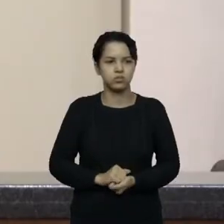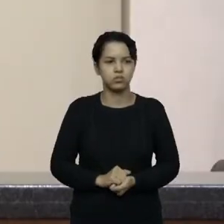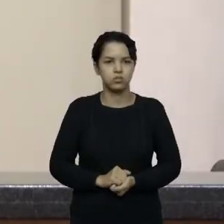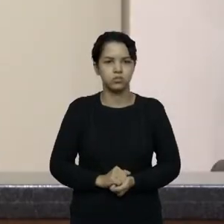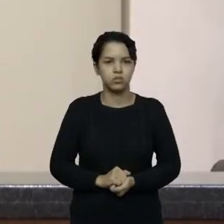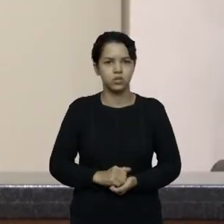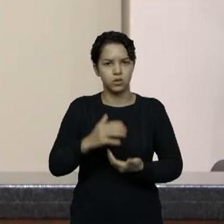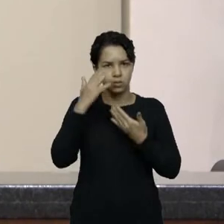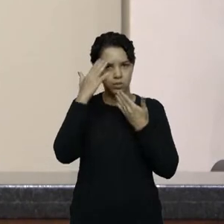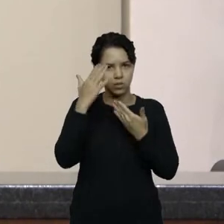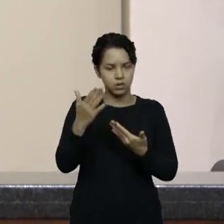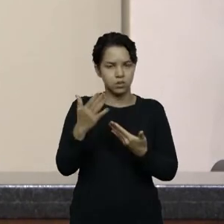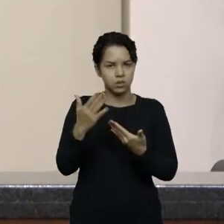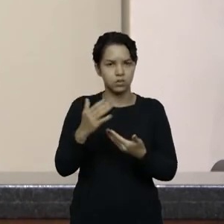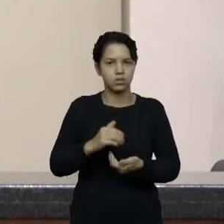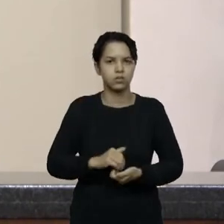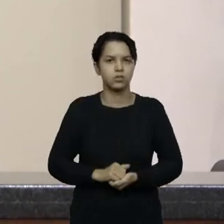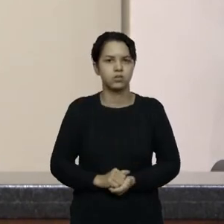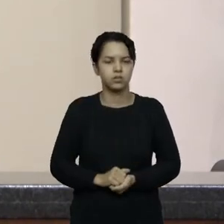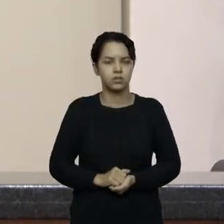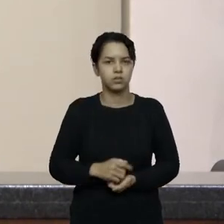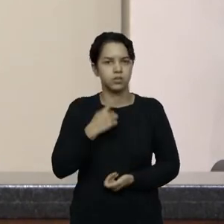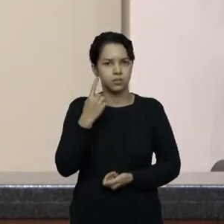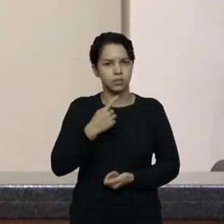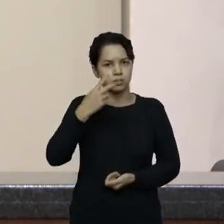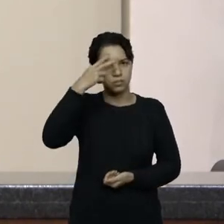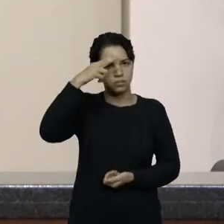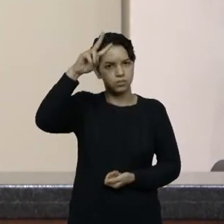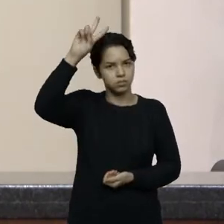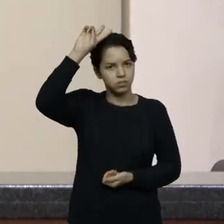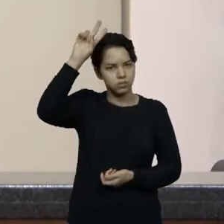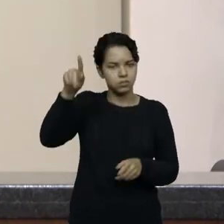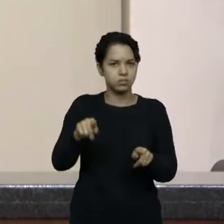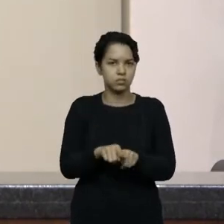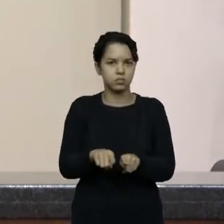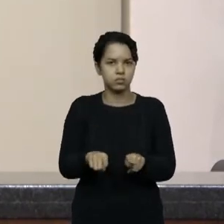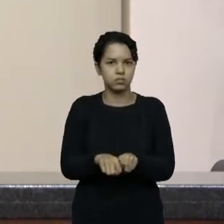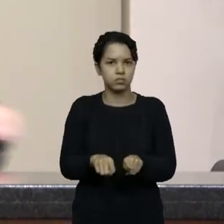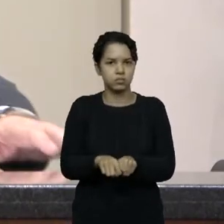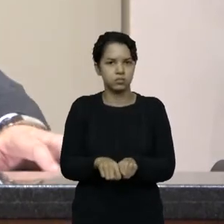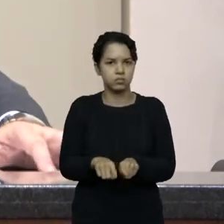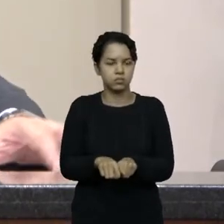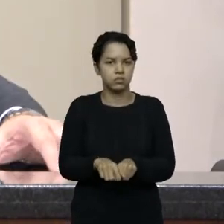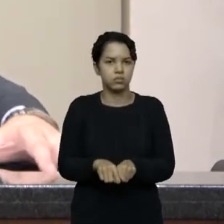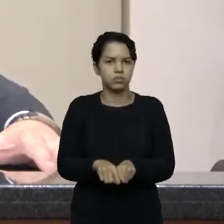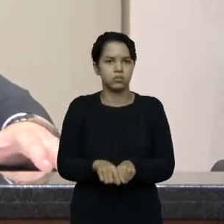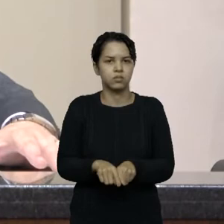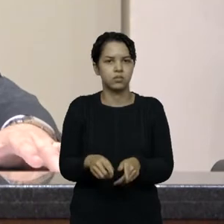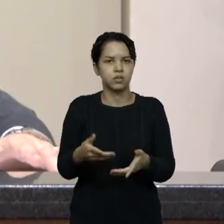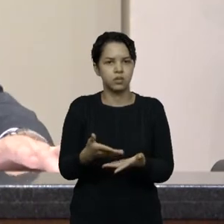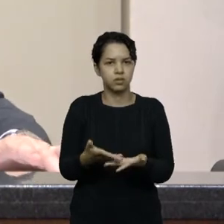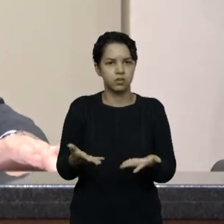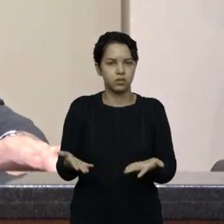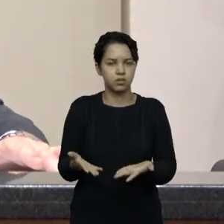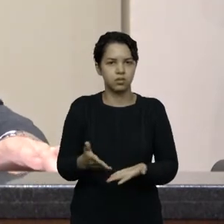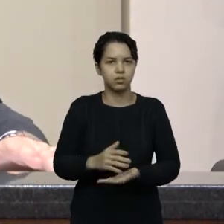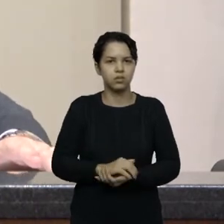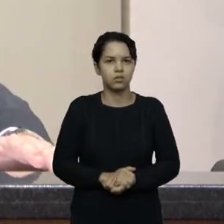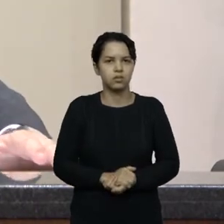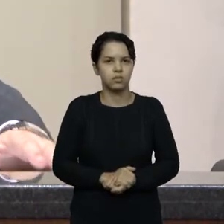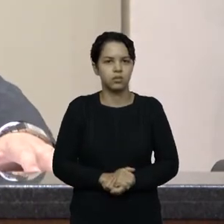obrigado Deputado Padre Pedro que além dos pronunciamento sempre nos dá uma boa